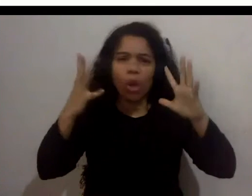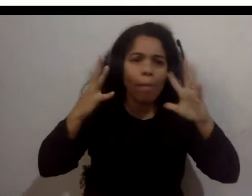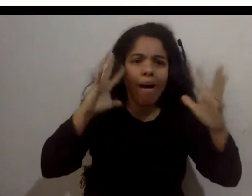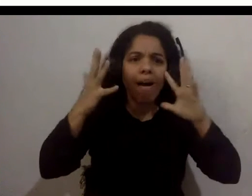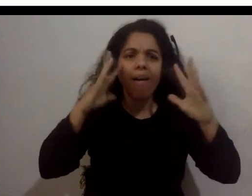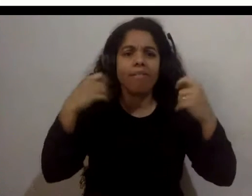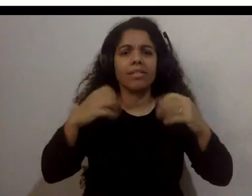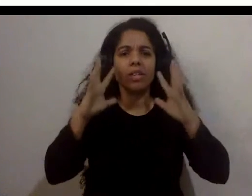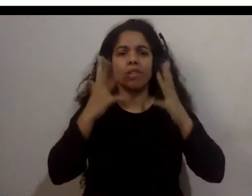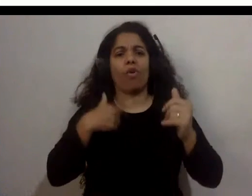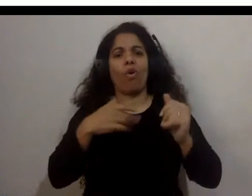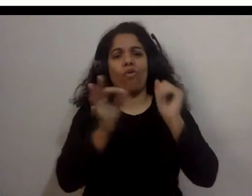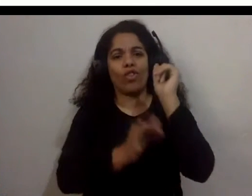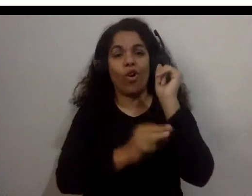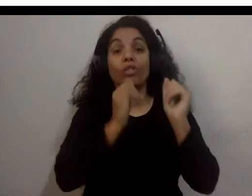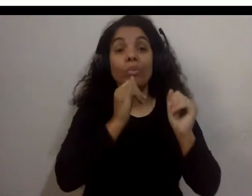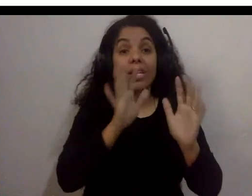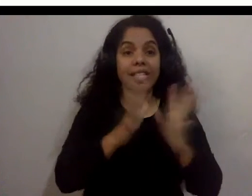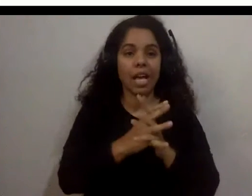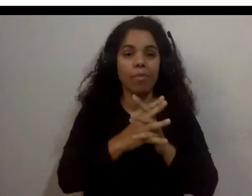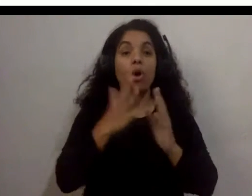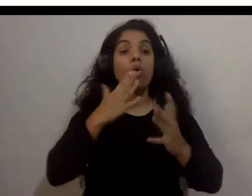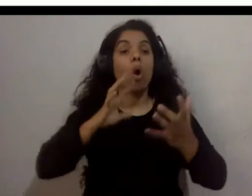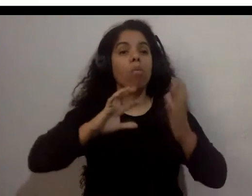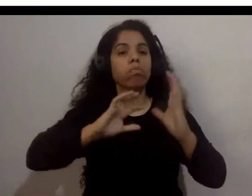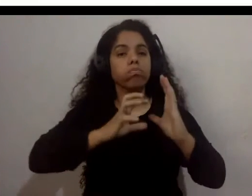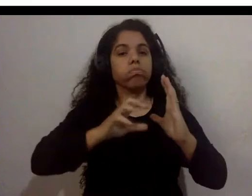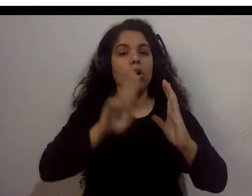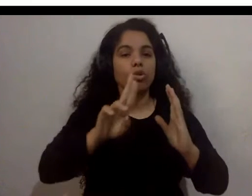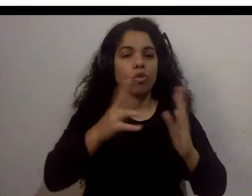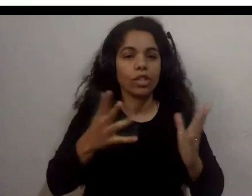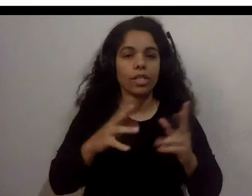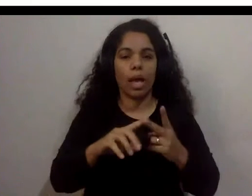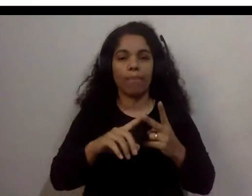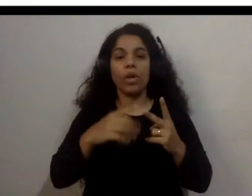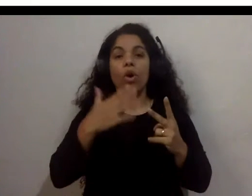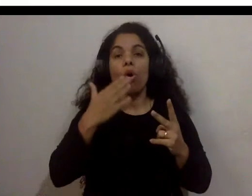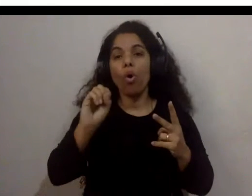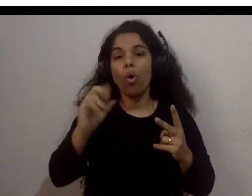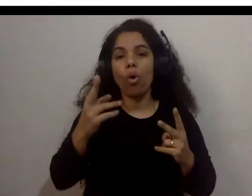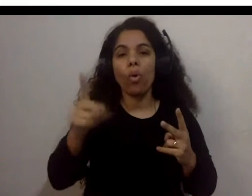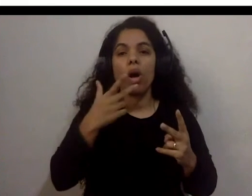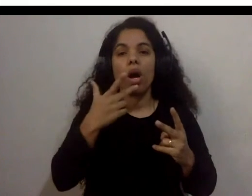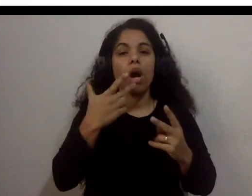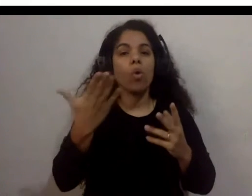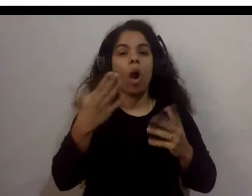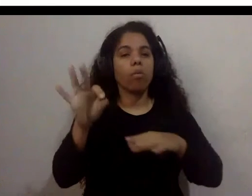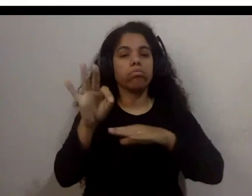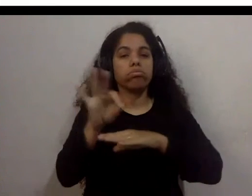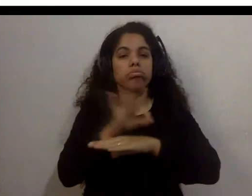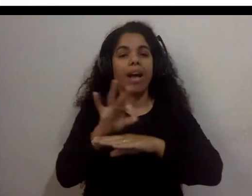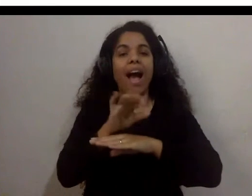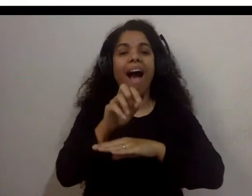decisões que envolvem código. Por exemplo, qual banco de dados eu vou utilizar? Ou qual arquitetura eu